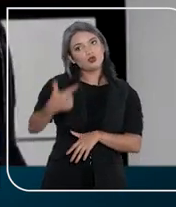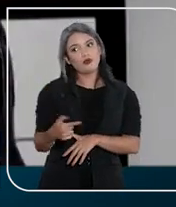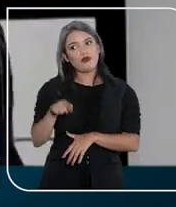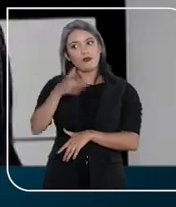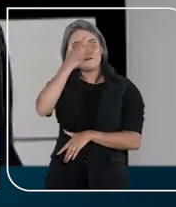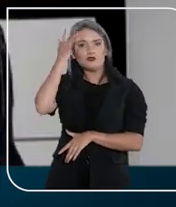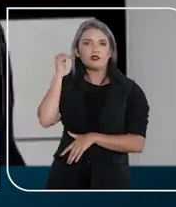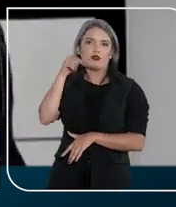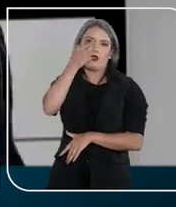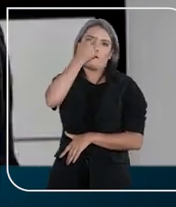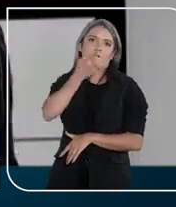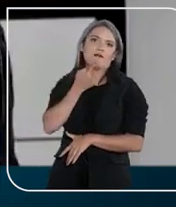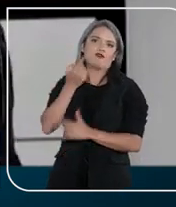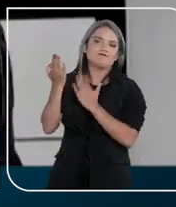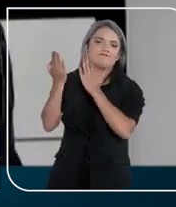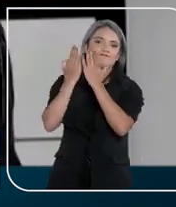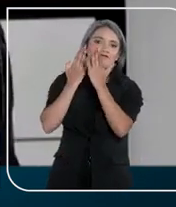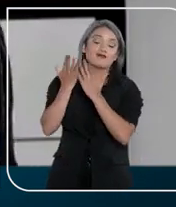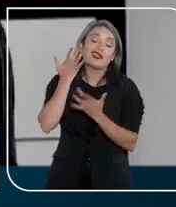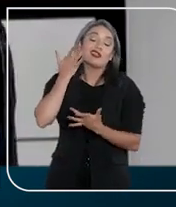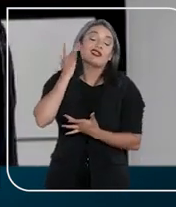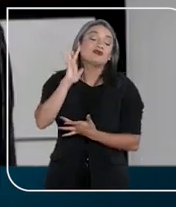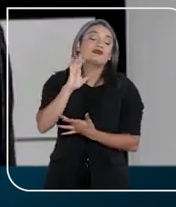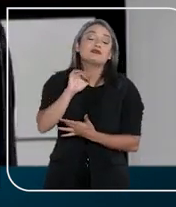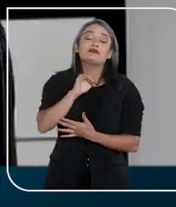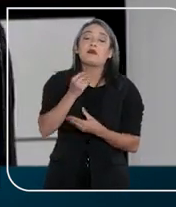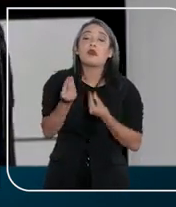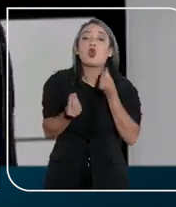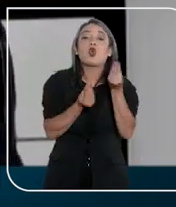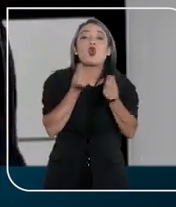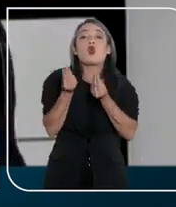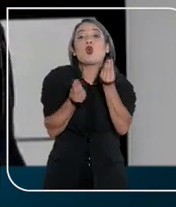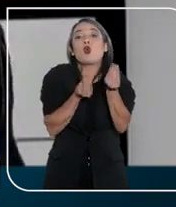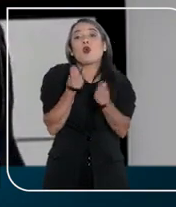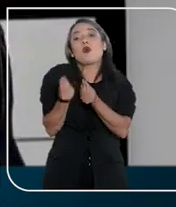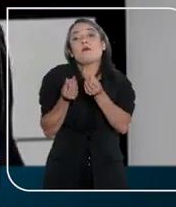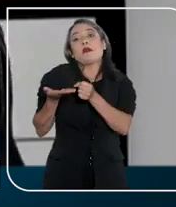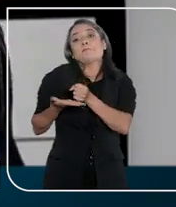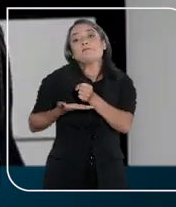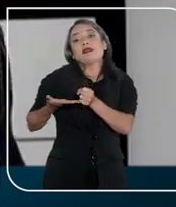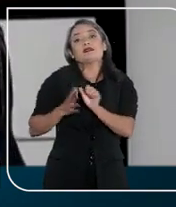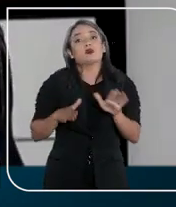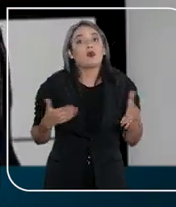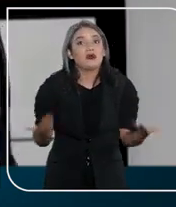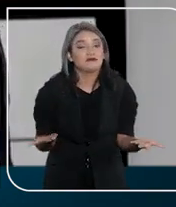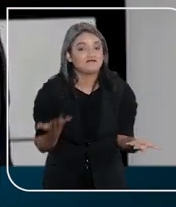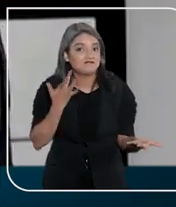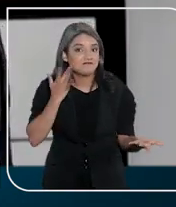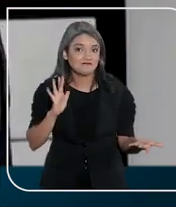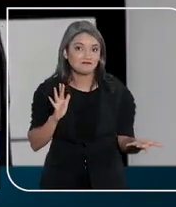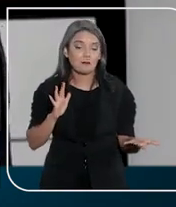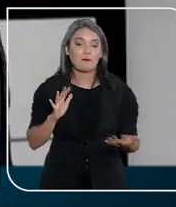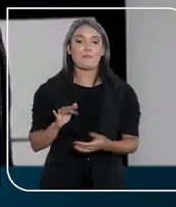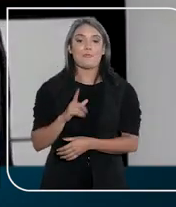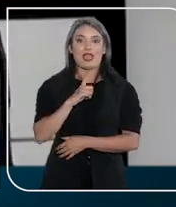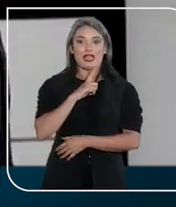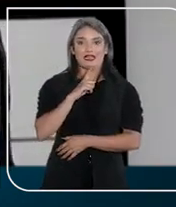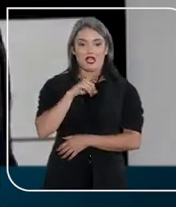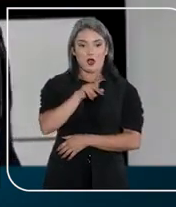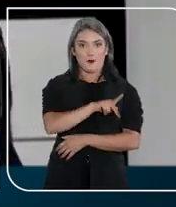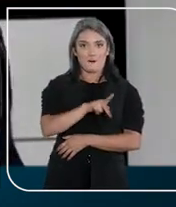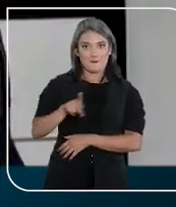caixinha, a um perfil que sabe-se lá de onde é que foi tirado. Eu destaco aqui, finalizando, o professor Celso Antônio Bandeira de